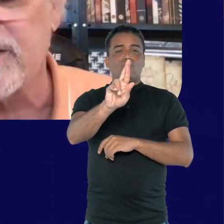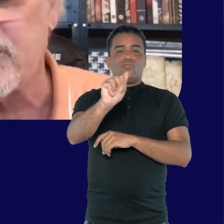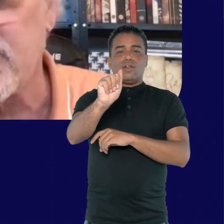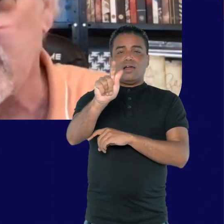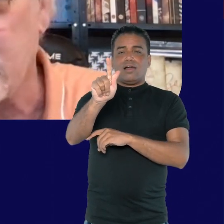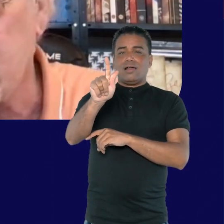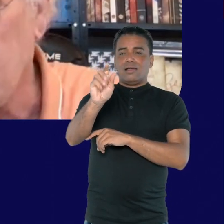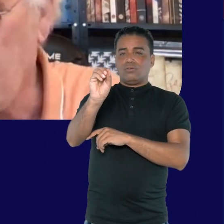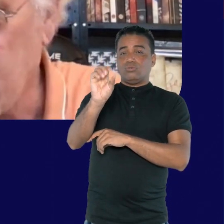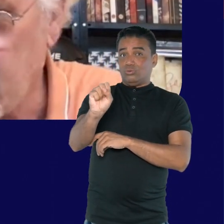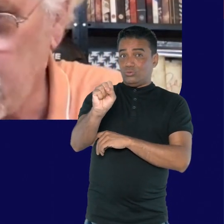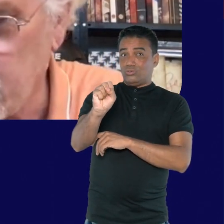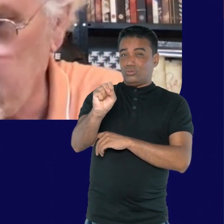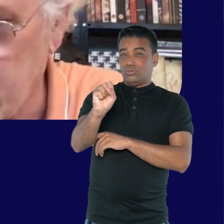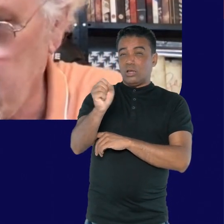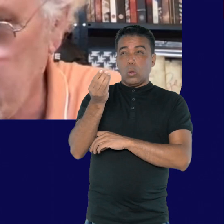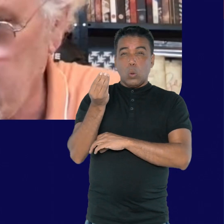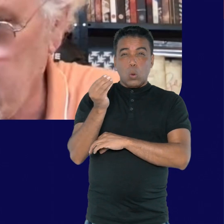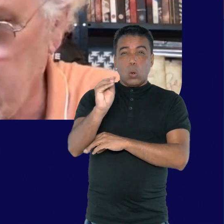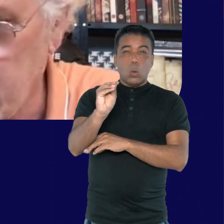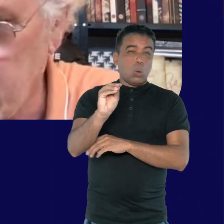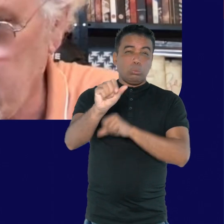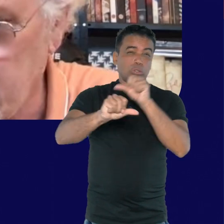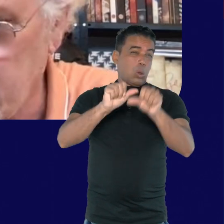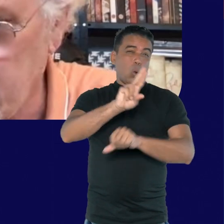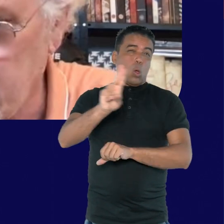de ganhar